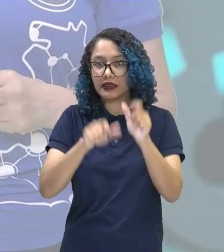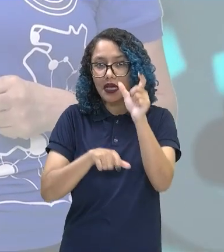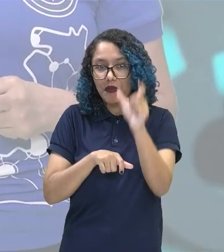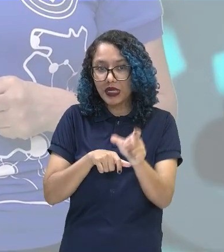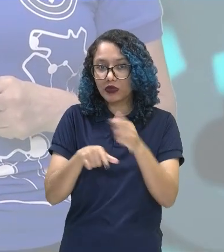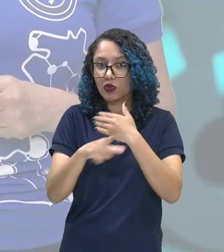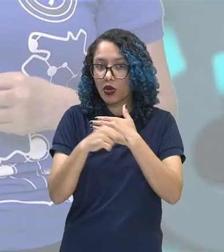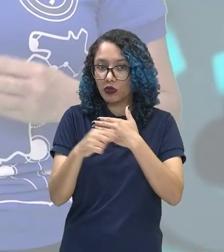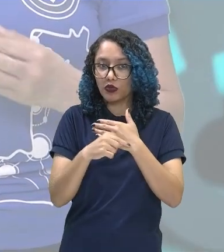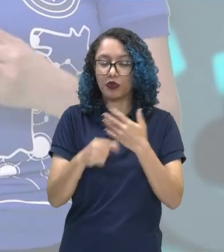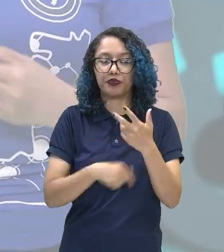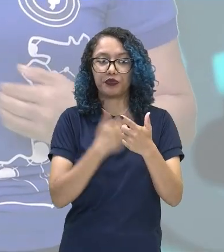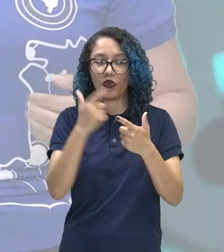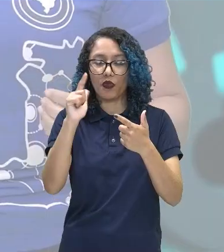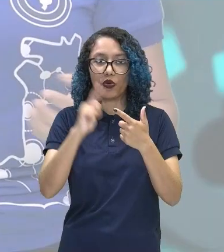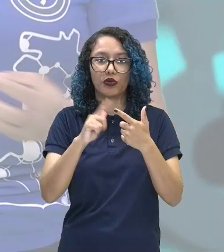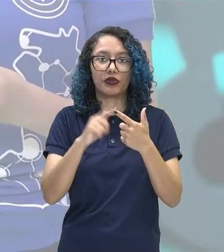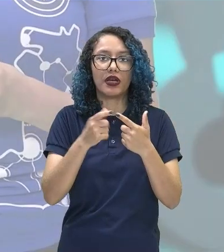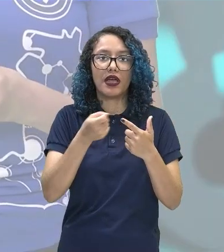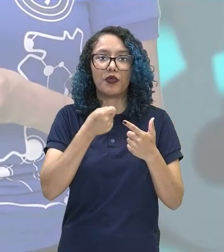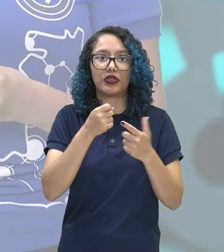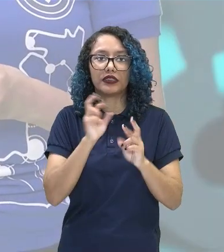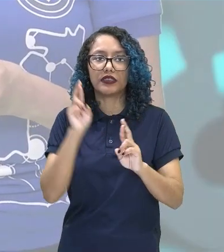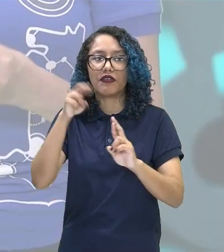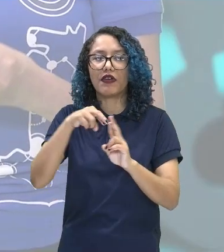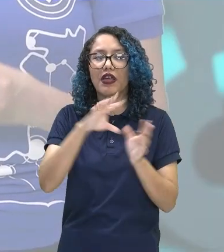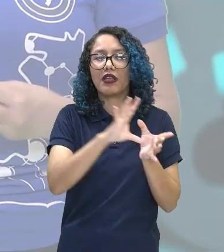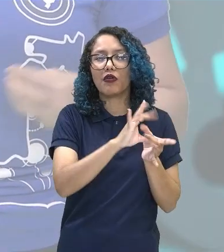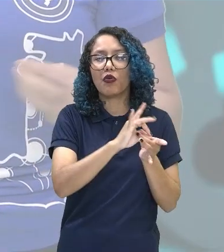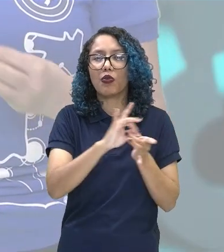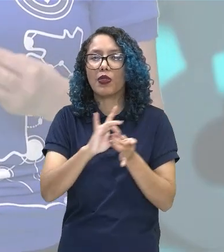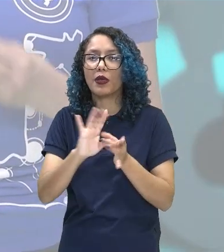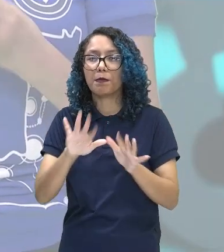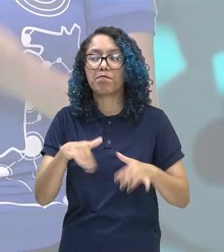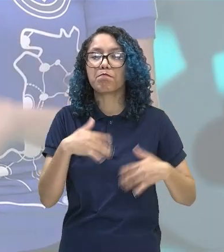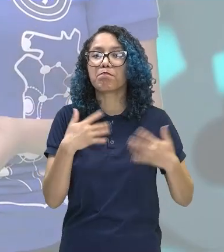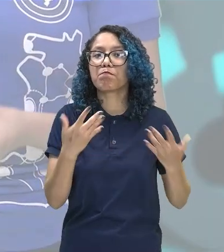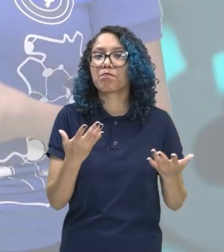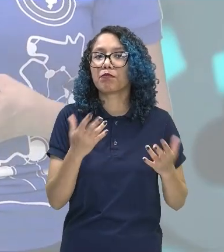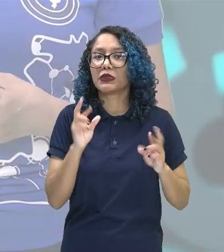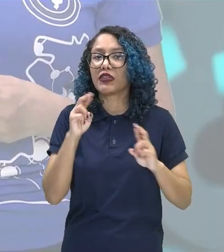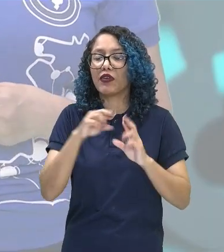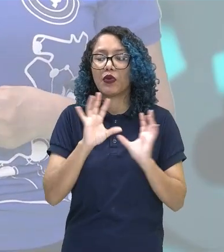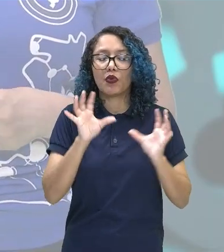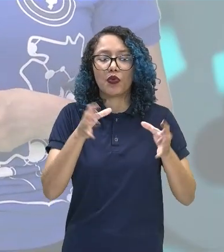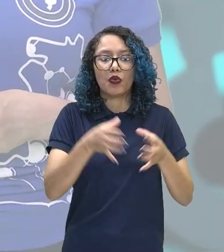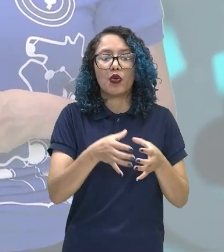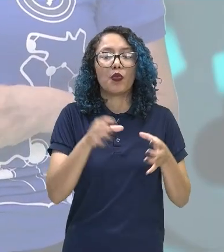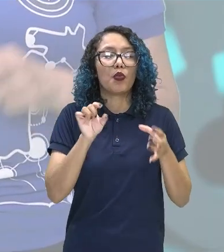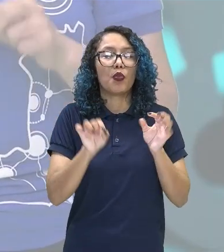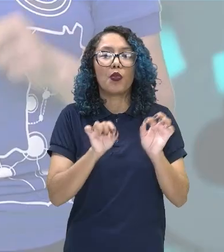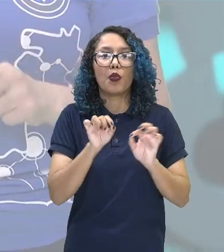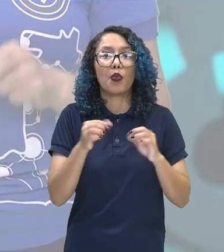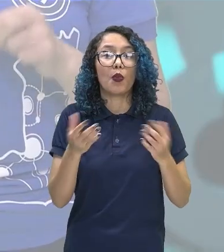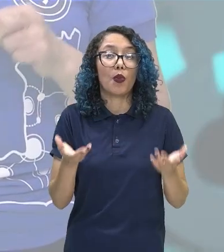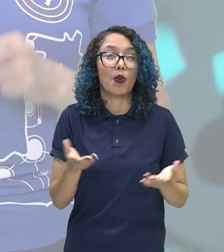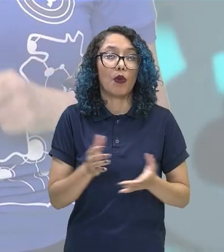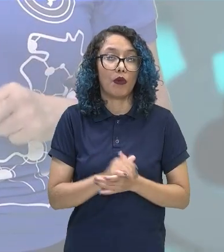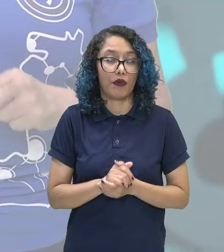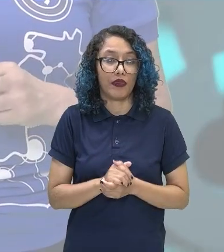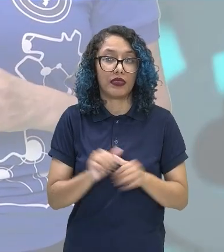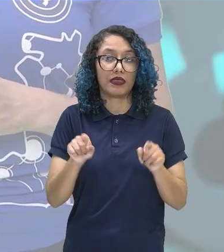qual contexto? Do que se trata, né? De que grupo se refere essa reportagem?